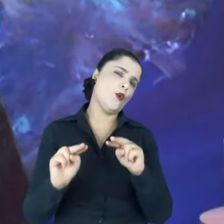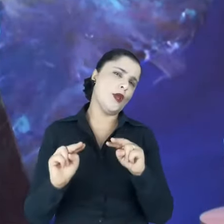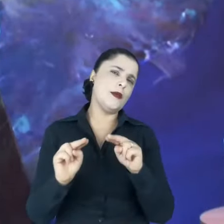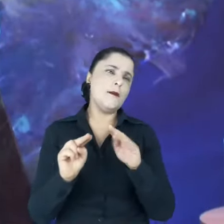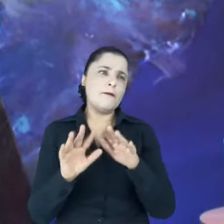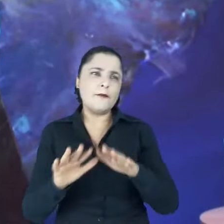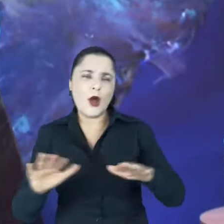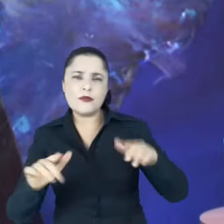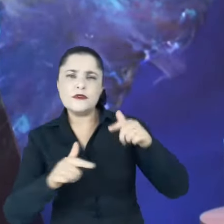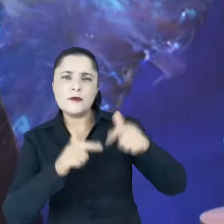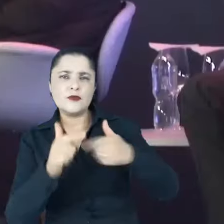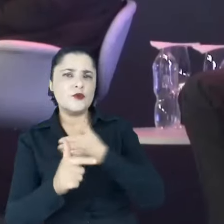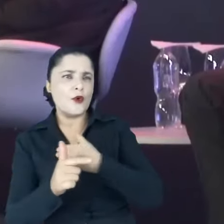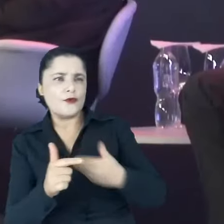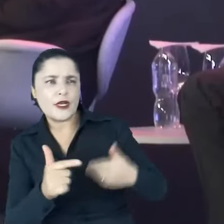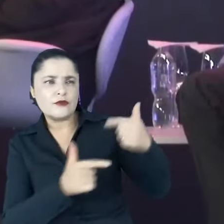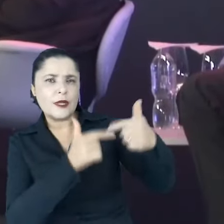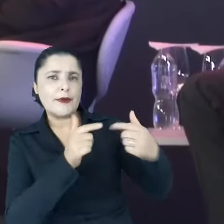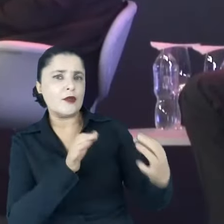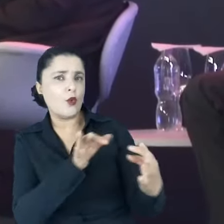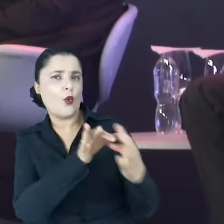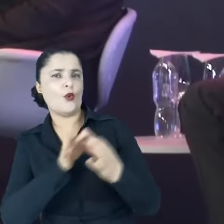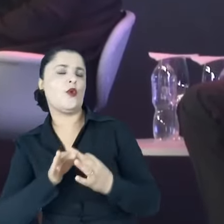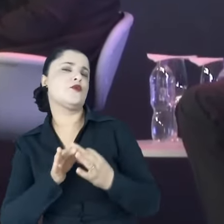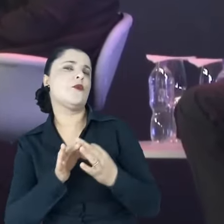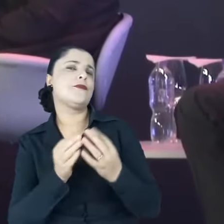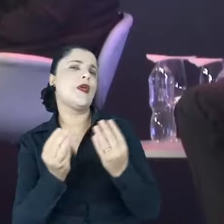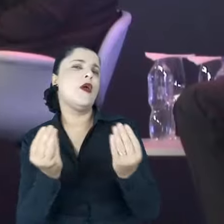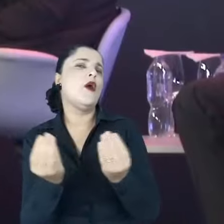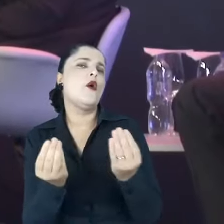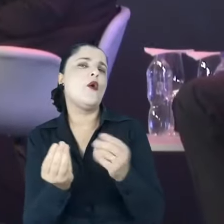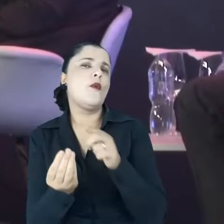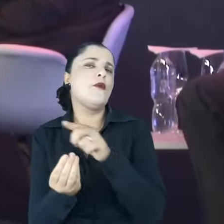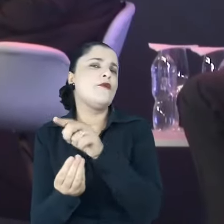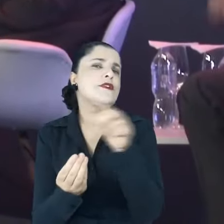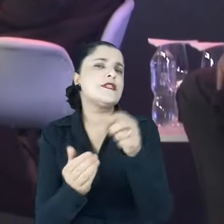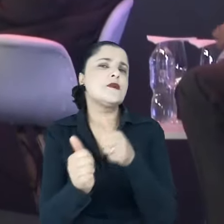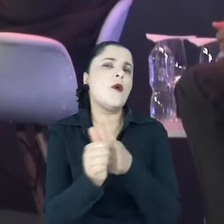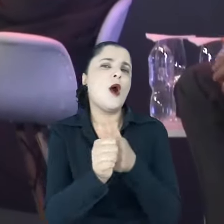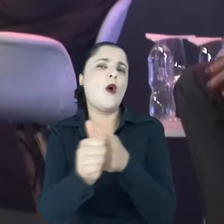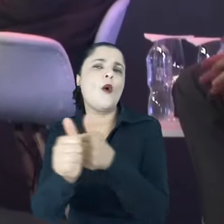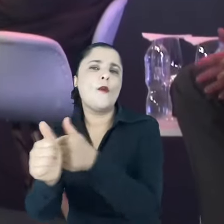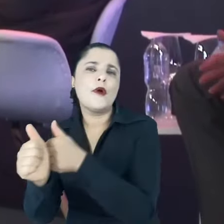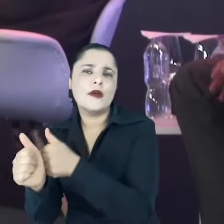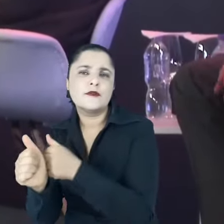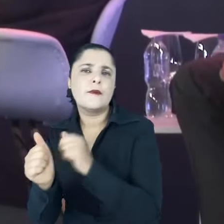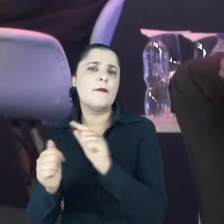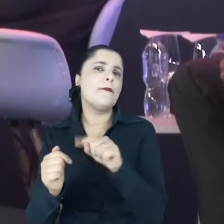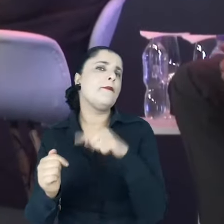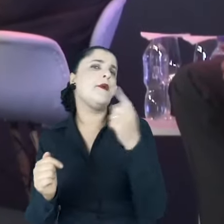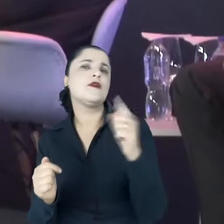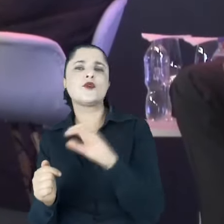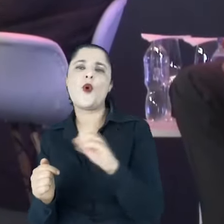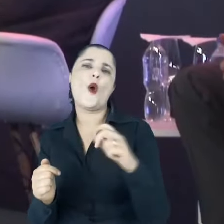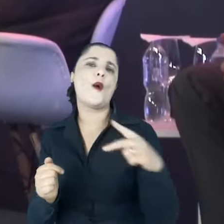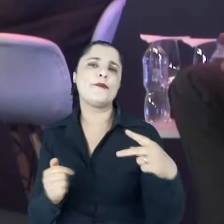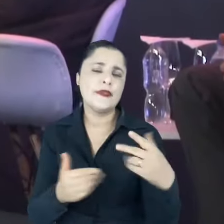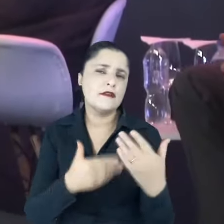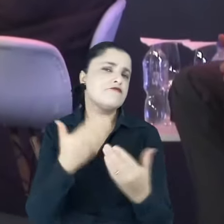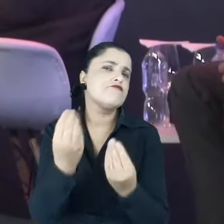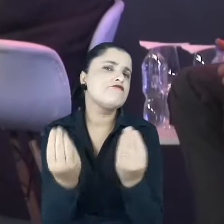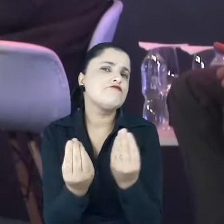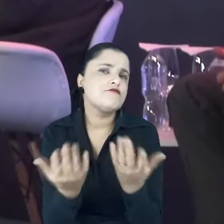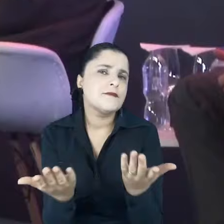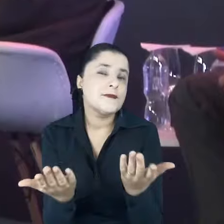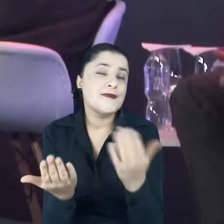governos trabalhando conosco. Como é que vocês estão acompanhando no pós-COP? Está muito recente, mas como é que você está vendo?